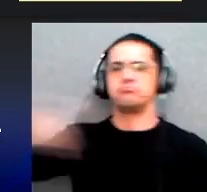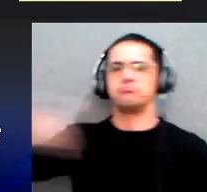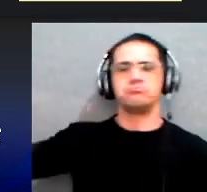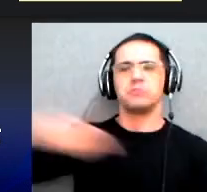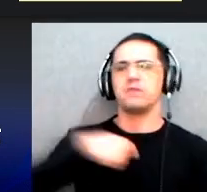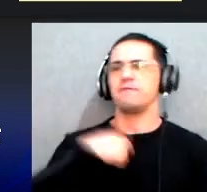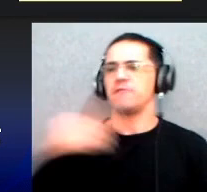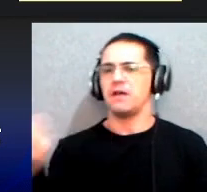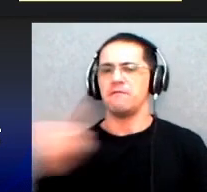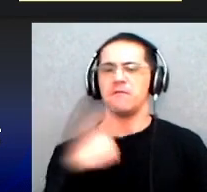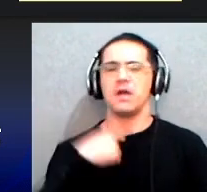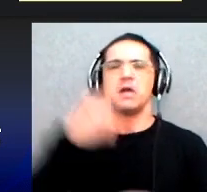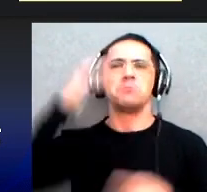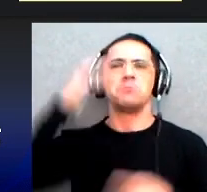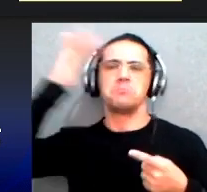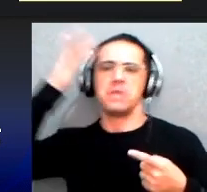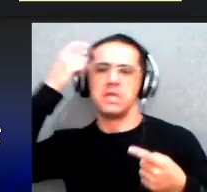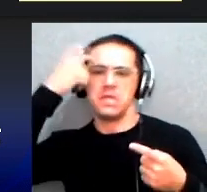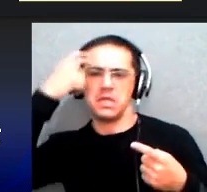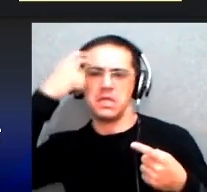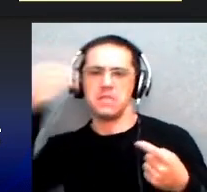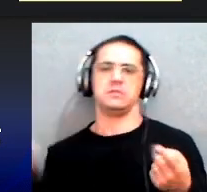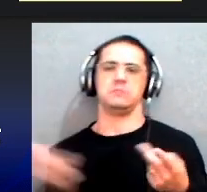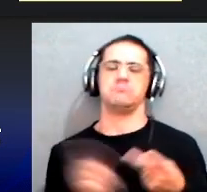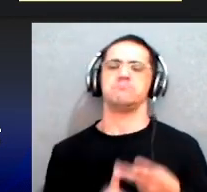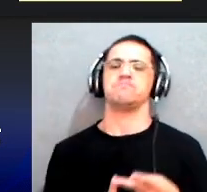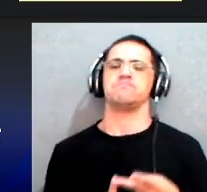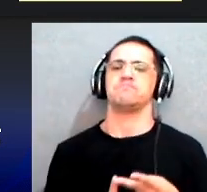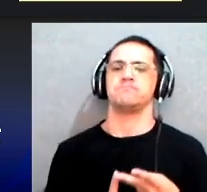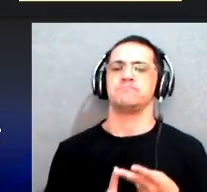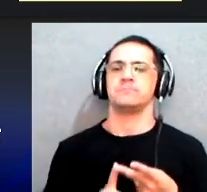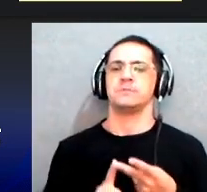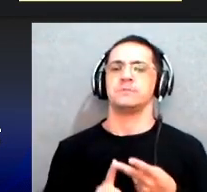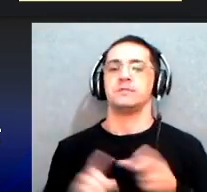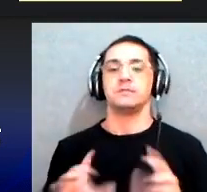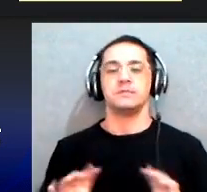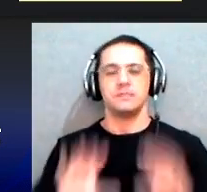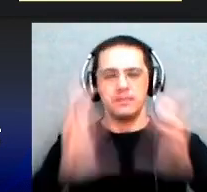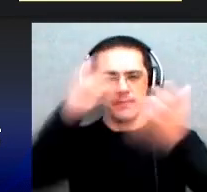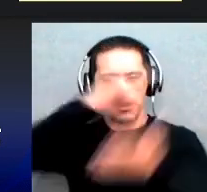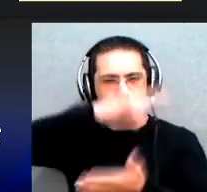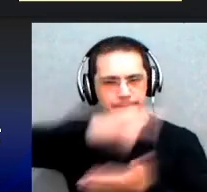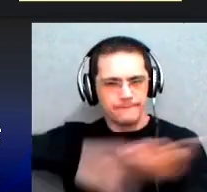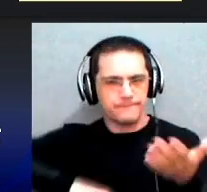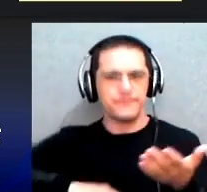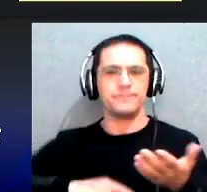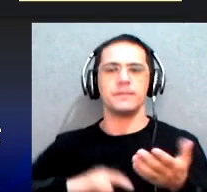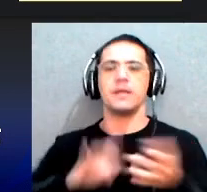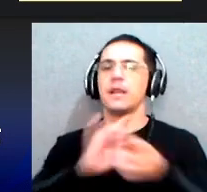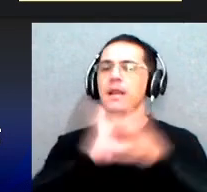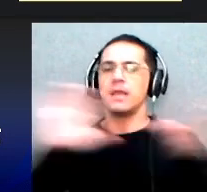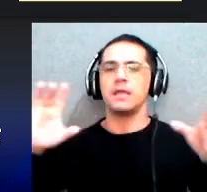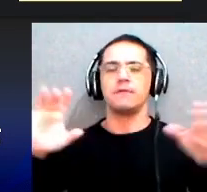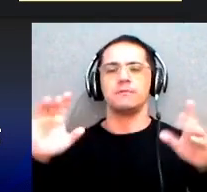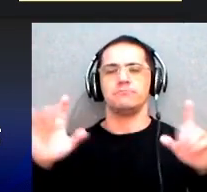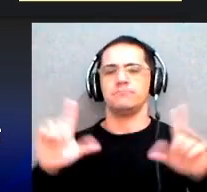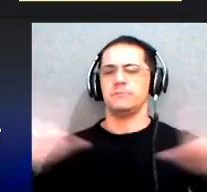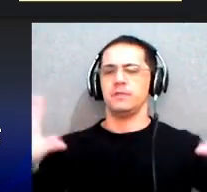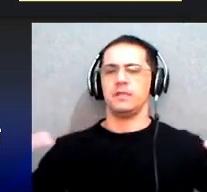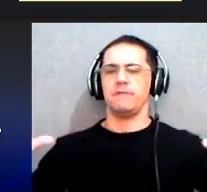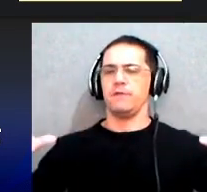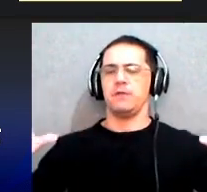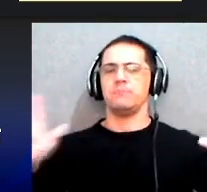de pensamento, da condição de celebrar contratos, da liberdade de imprensa e, mais do que